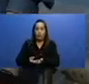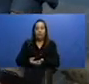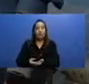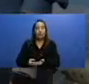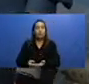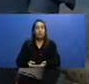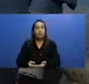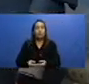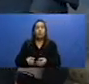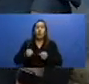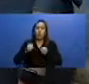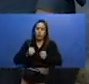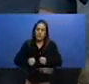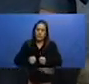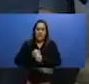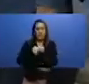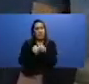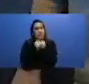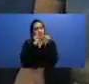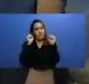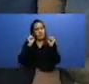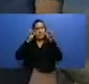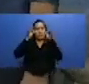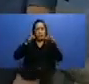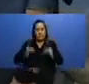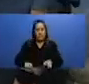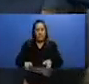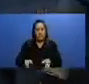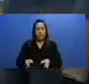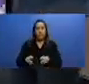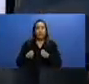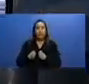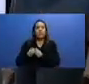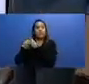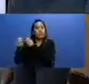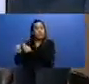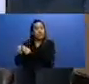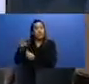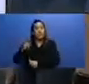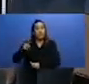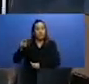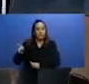vendo? Possível, impossível, certo? E enviar para a professora.